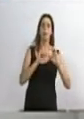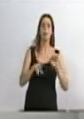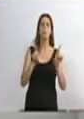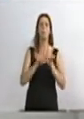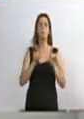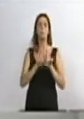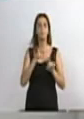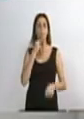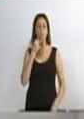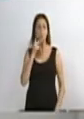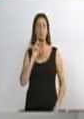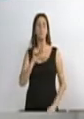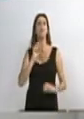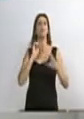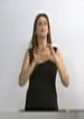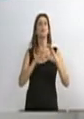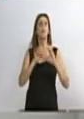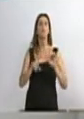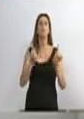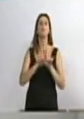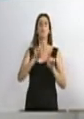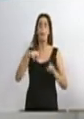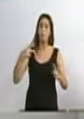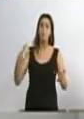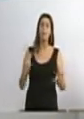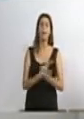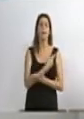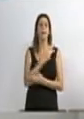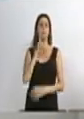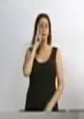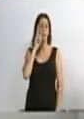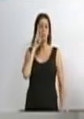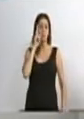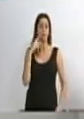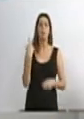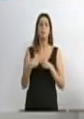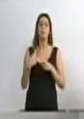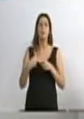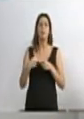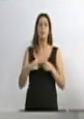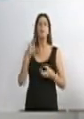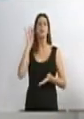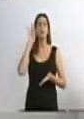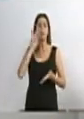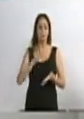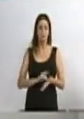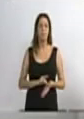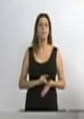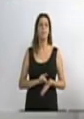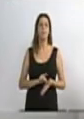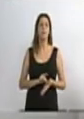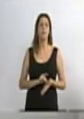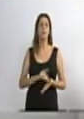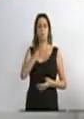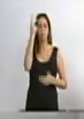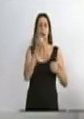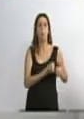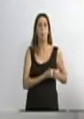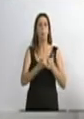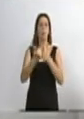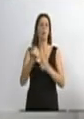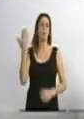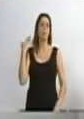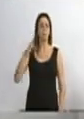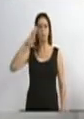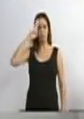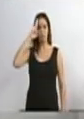Rede Globo. Um dos maiores erros da nossa história foi não ter cassado a concessão daqueles que apoiaram os militares